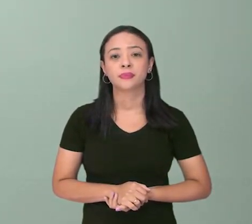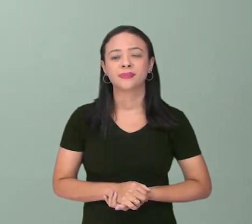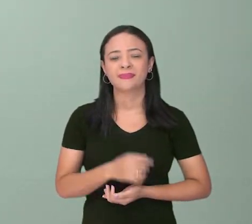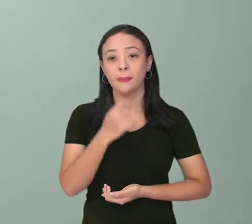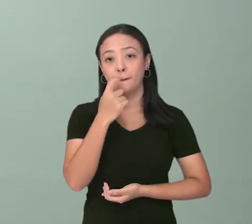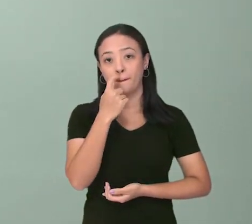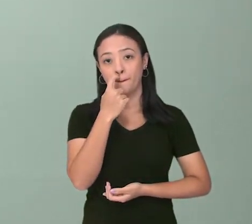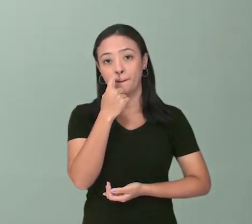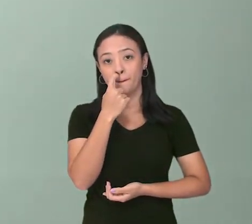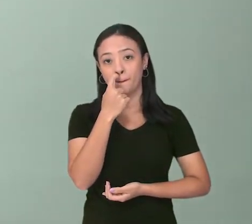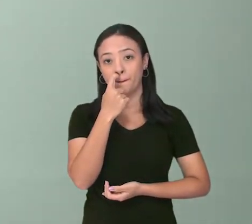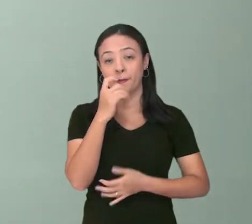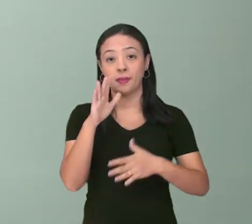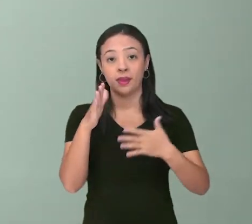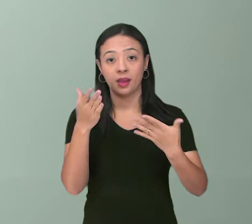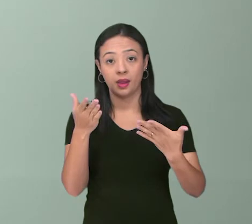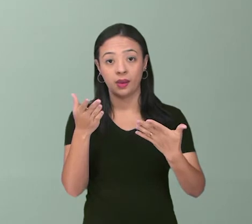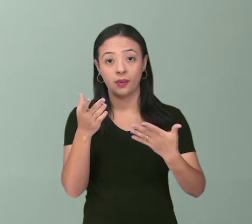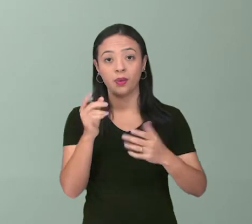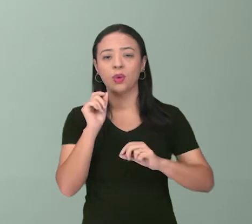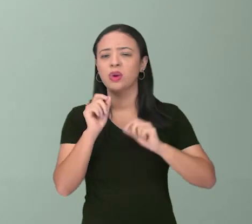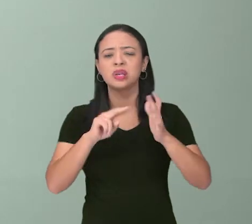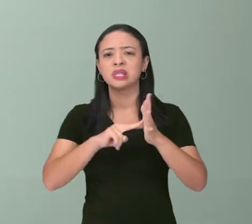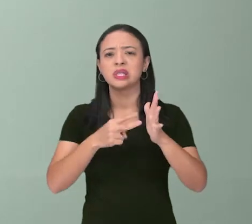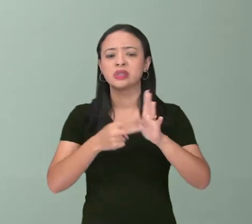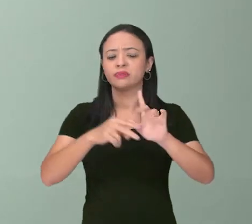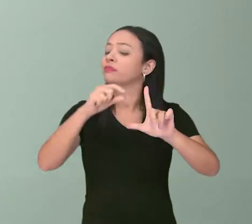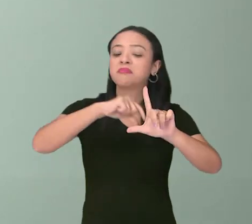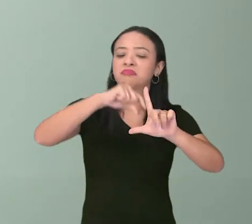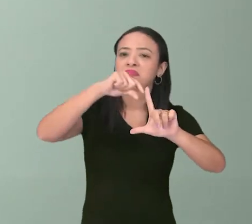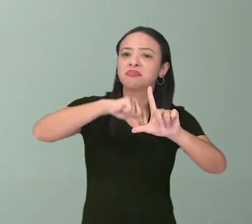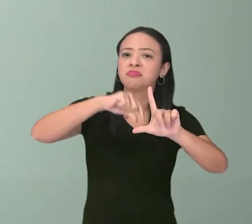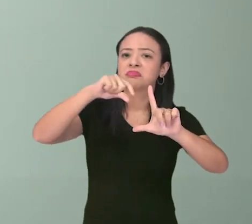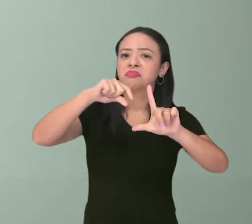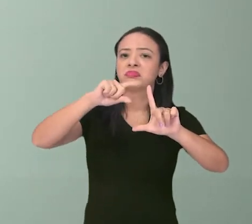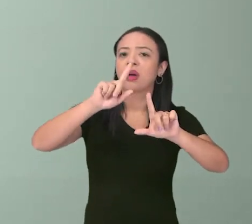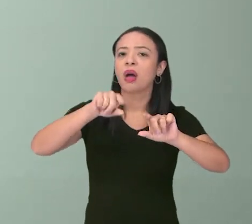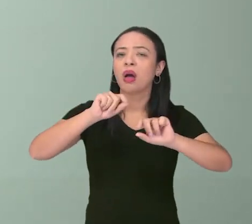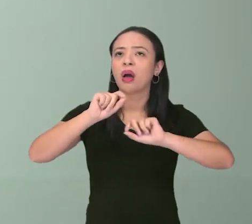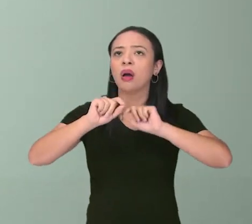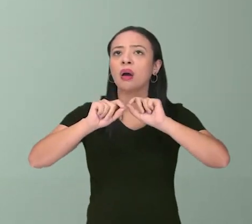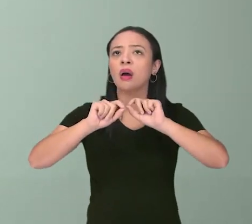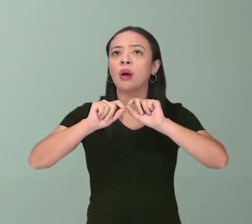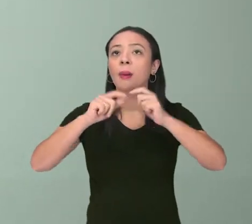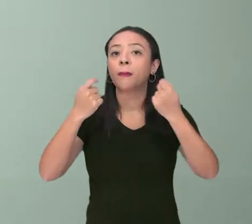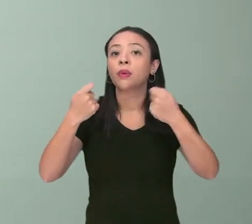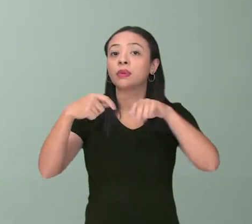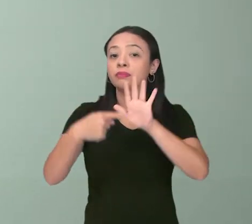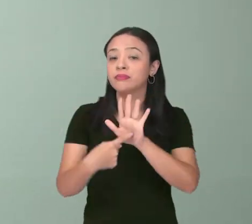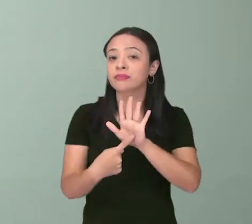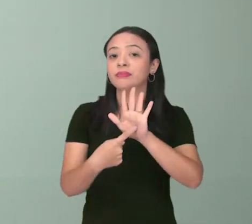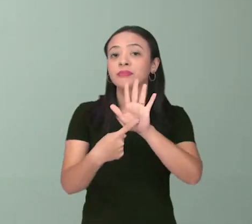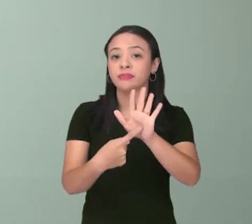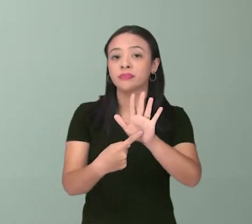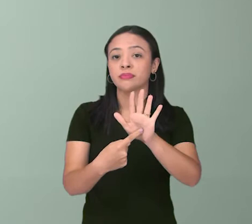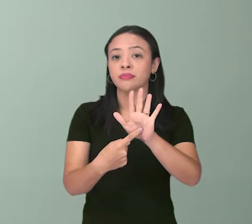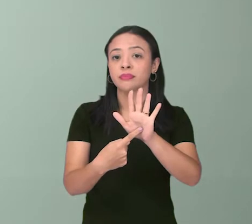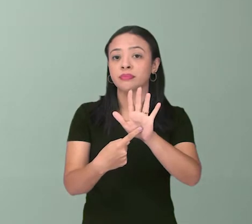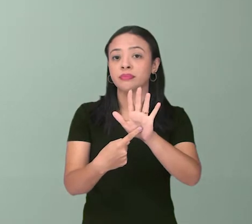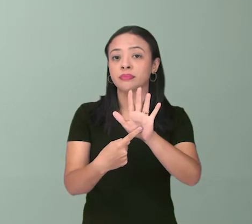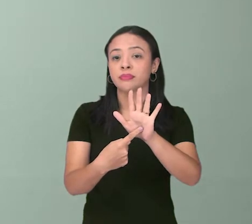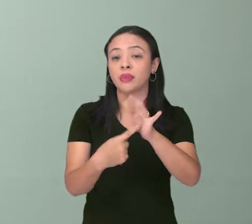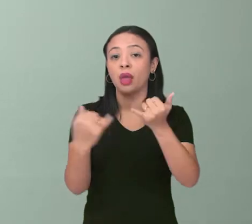Os gráficos constituem uma forma clara e objetiva de apresentar dados